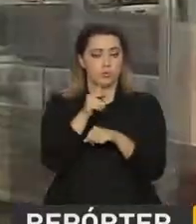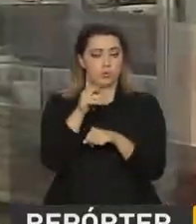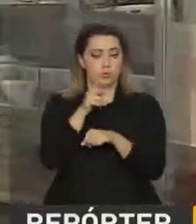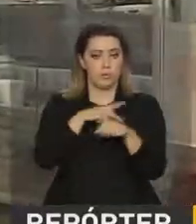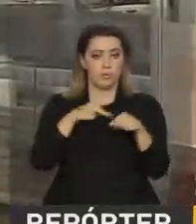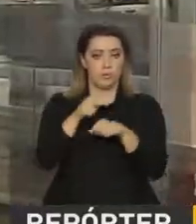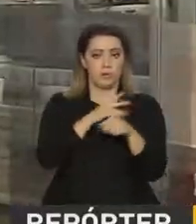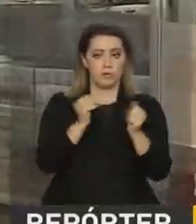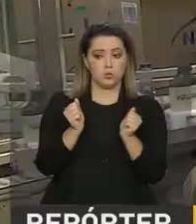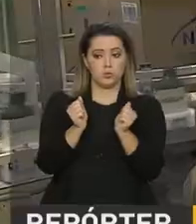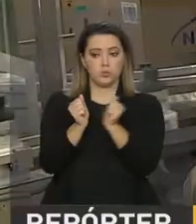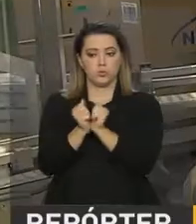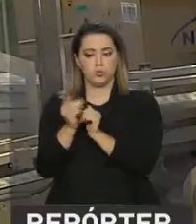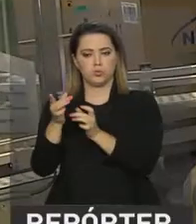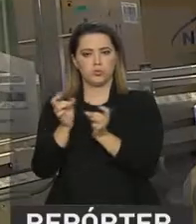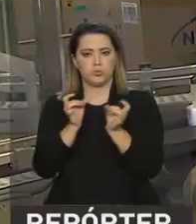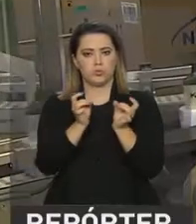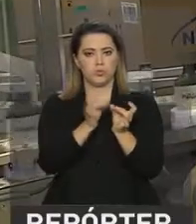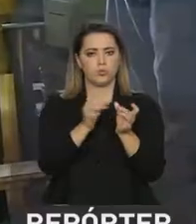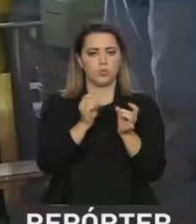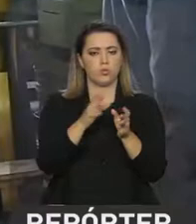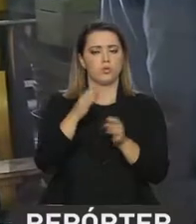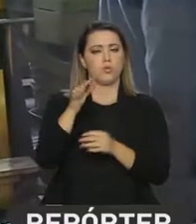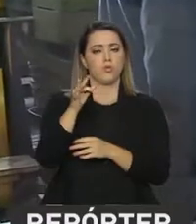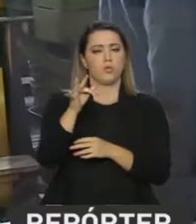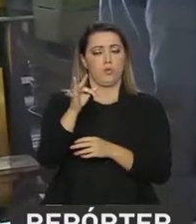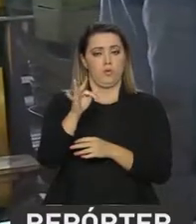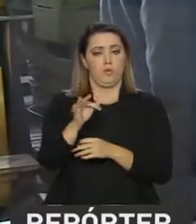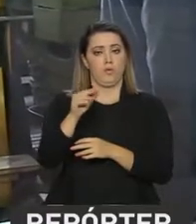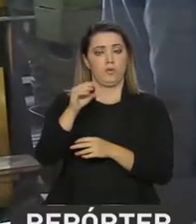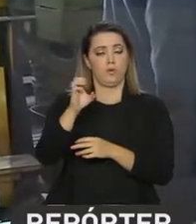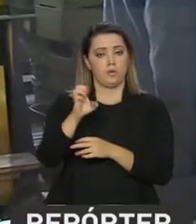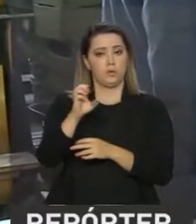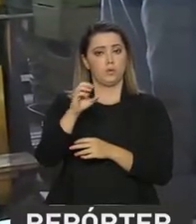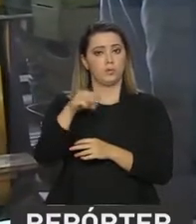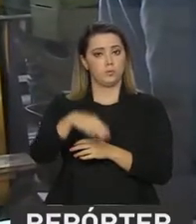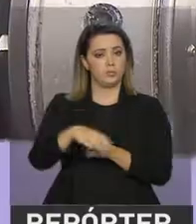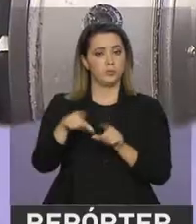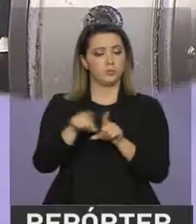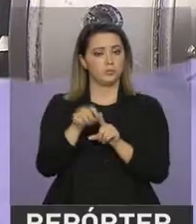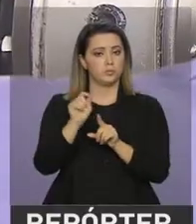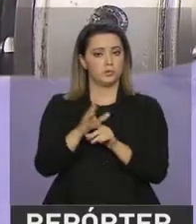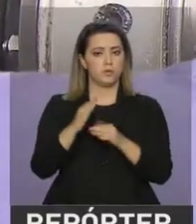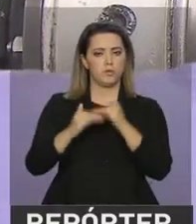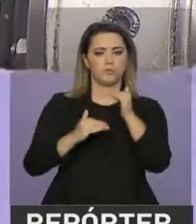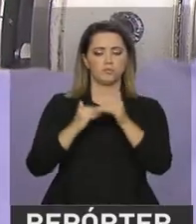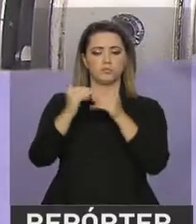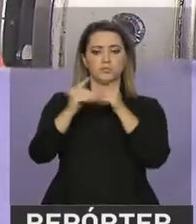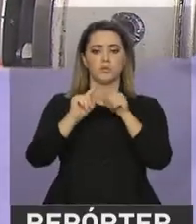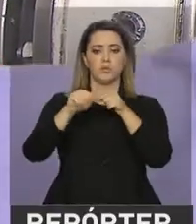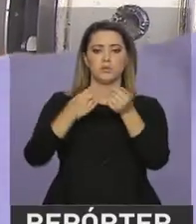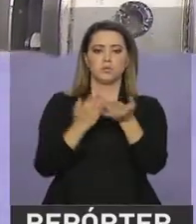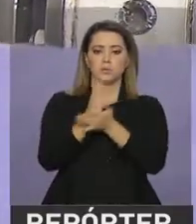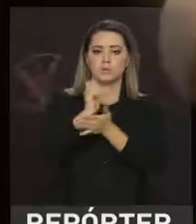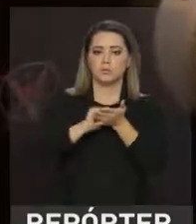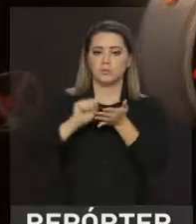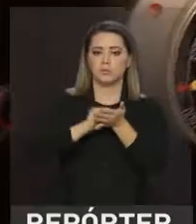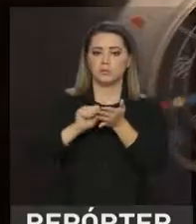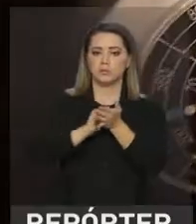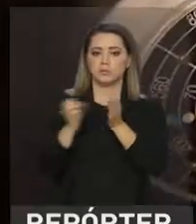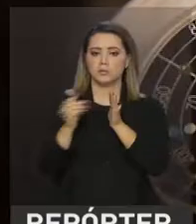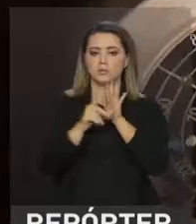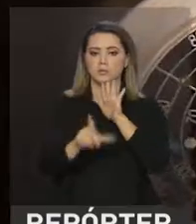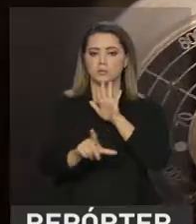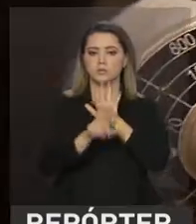global produzido pelo fórum econômico mundial e prevê a evolução do país nessa escala após a entrada em vigor da nova